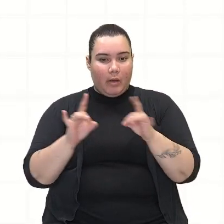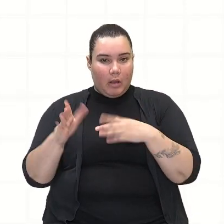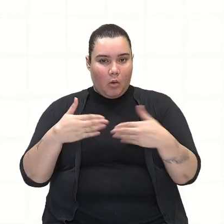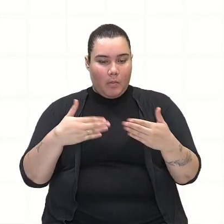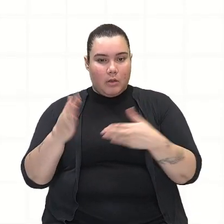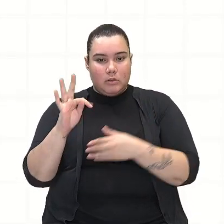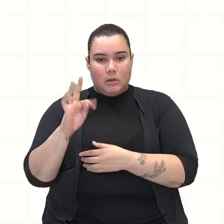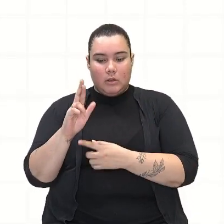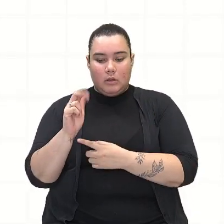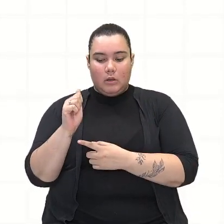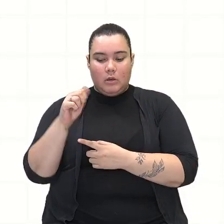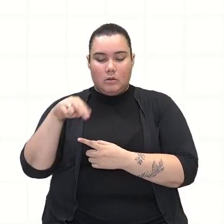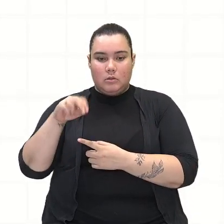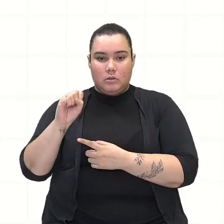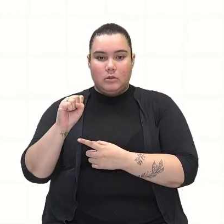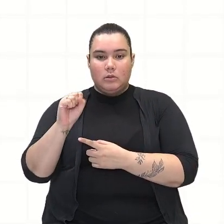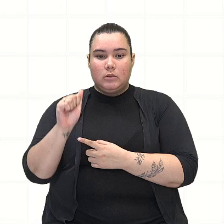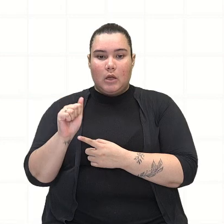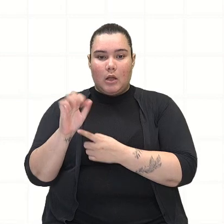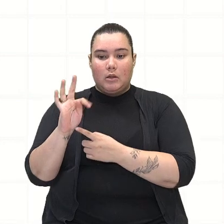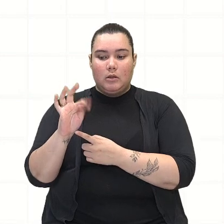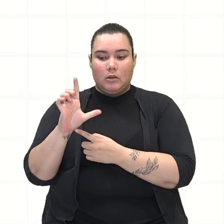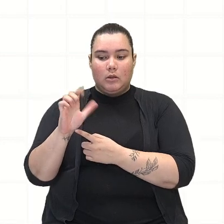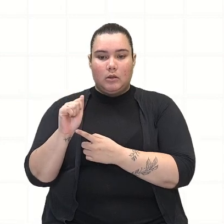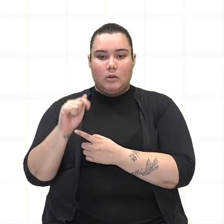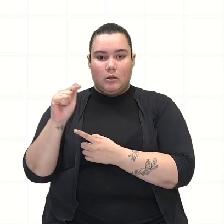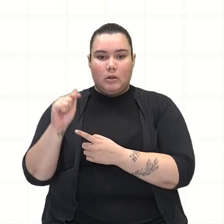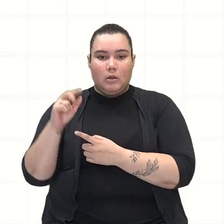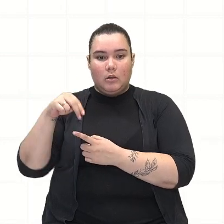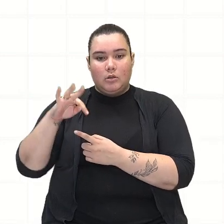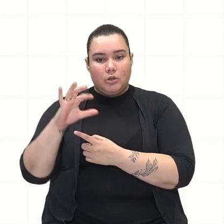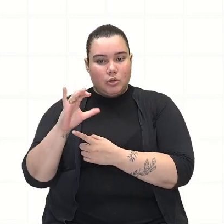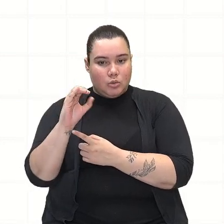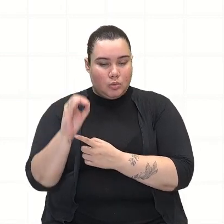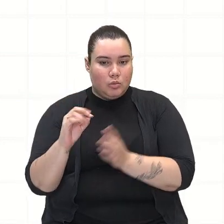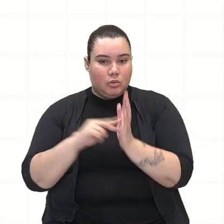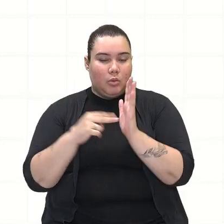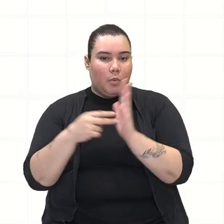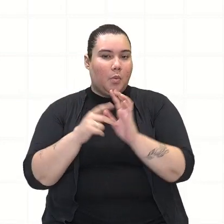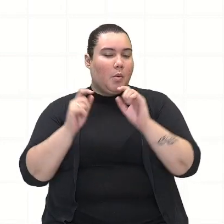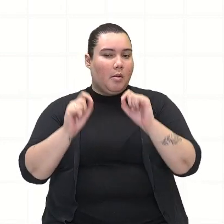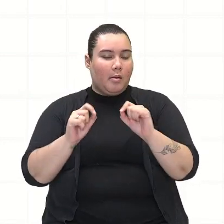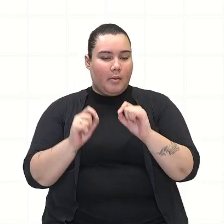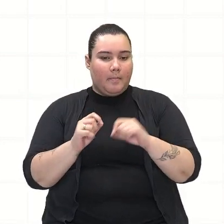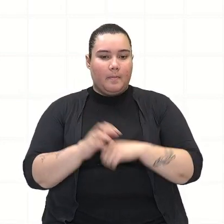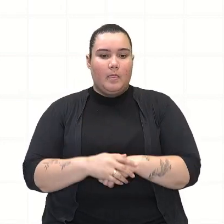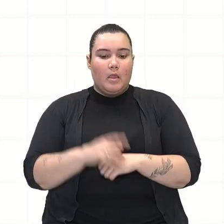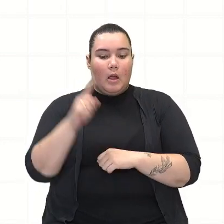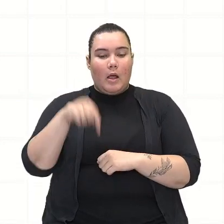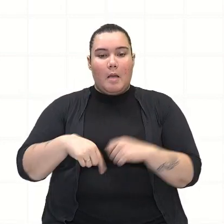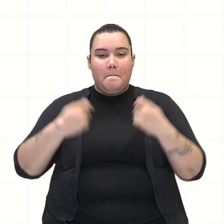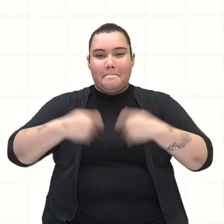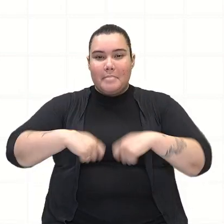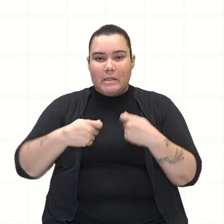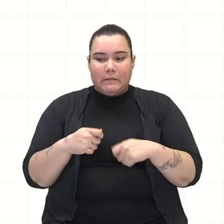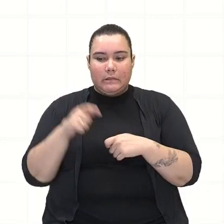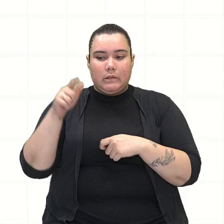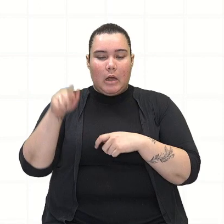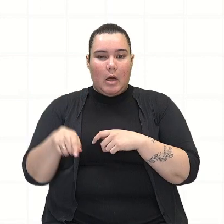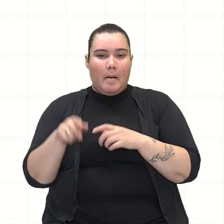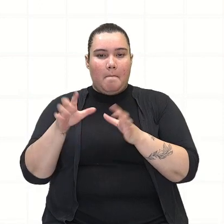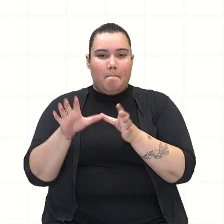dessa necessidade das plantations que tinham em relação ao trabalho escravizado, já que eram